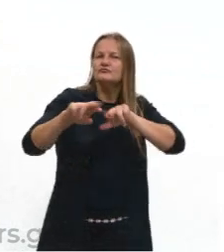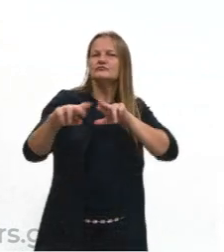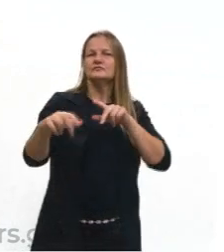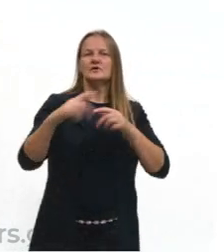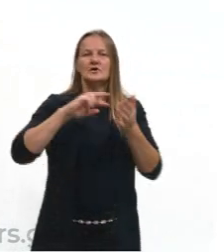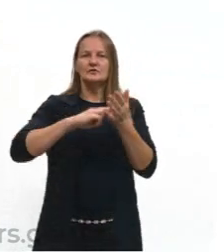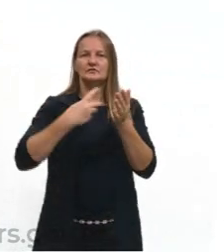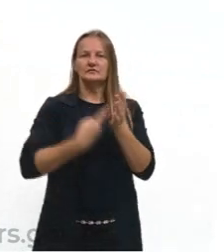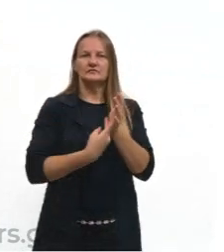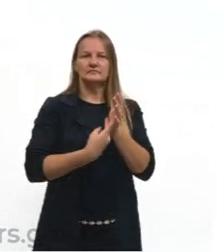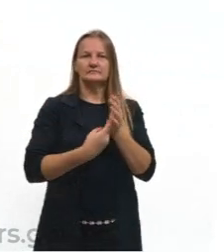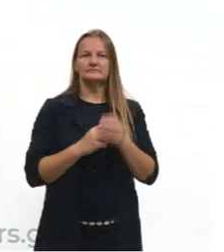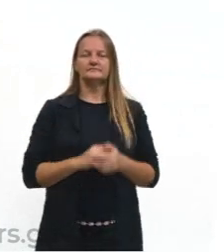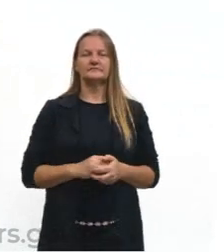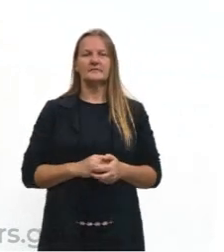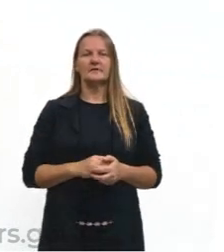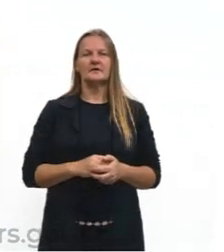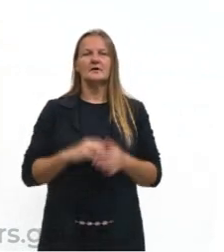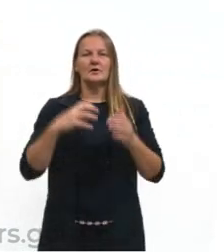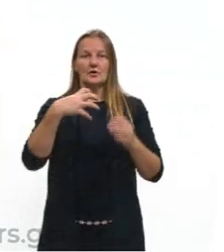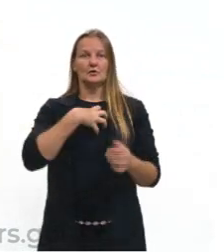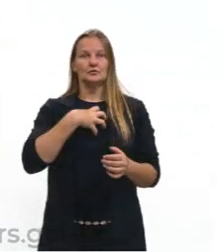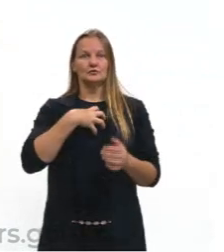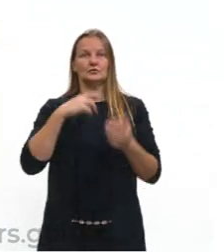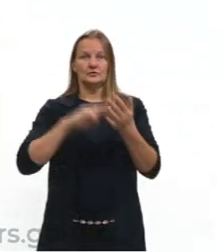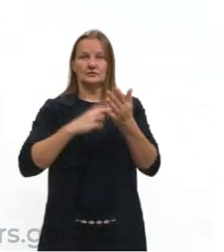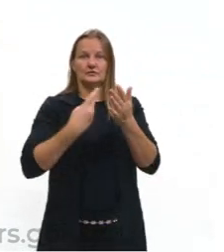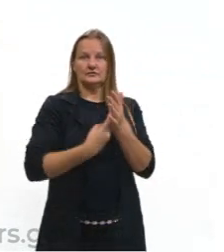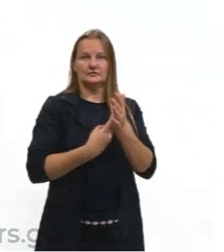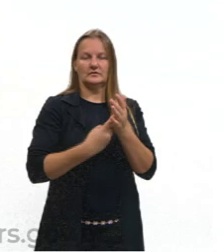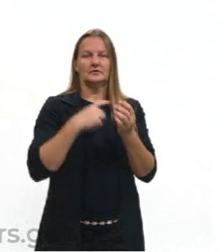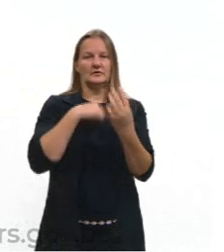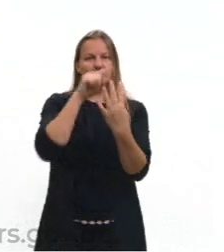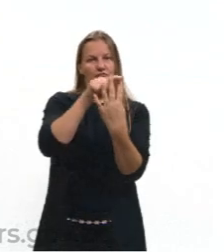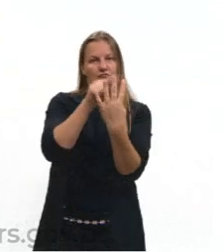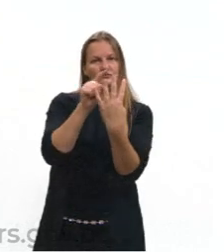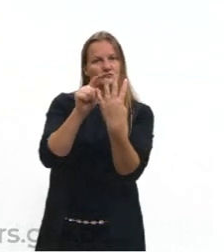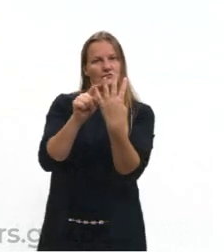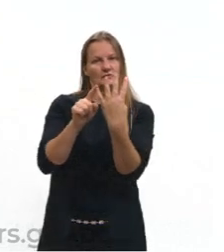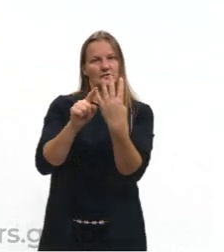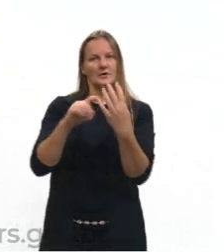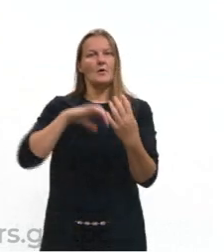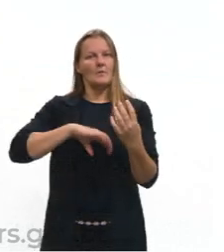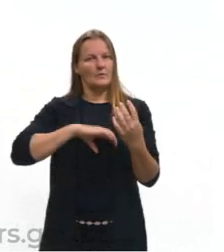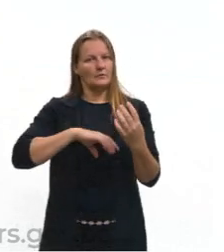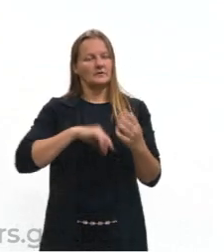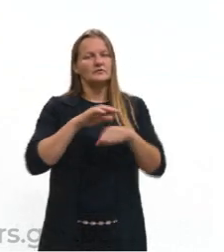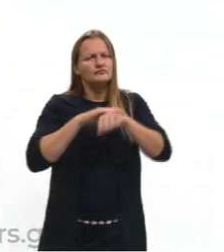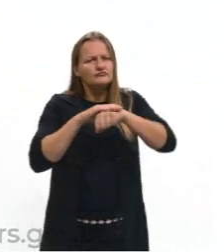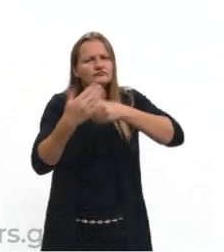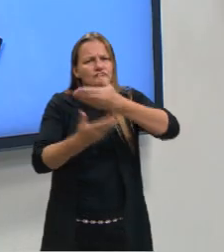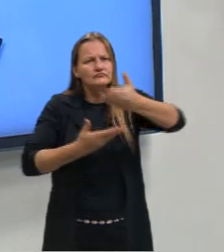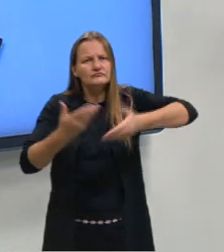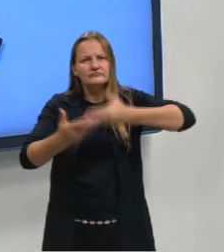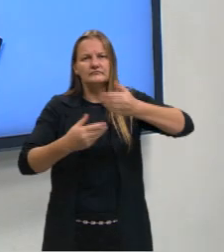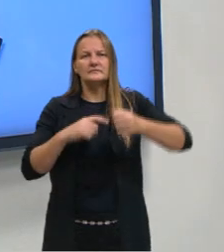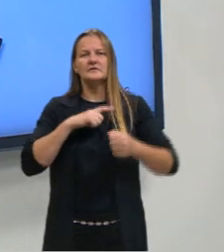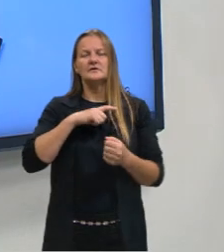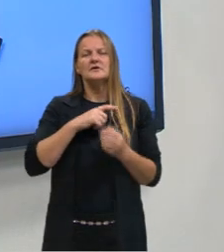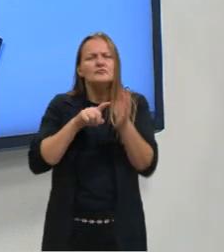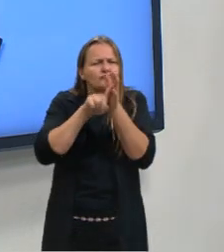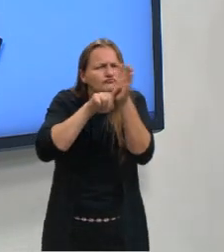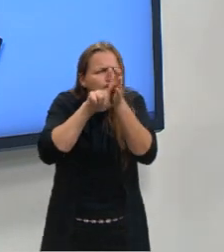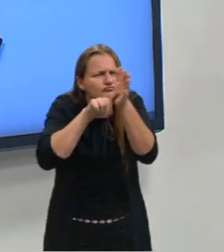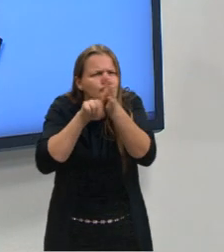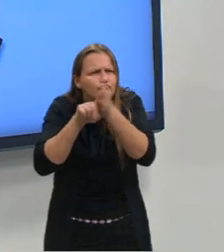e significados a semântica que é uma daquelas quatro horas de estudos a língua portuguesa que eu comentei com vocês vai